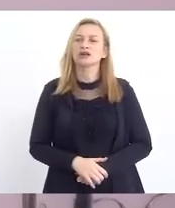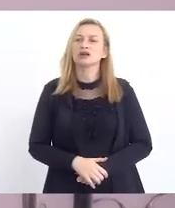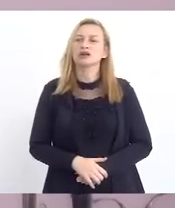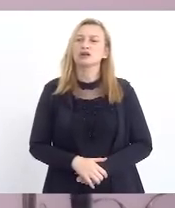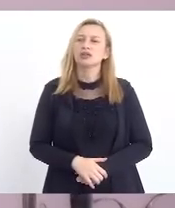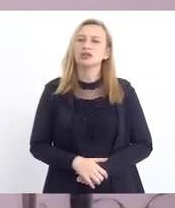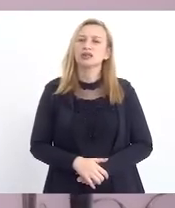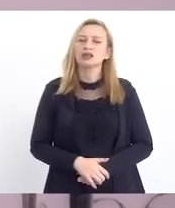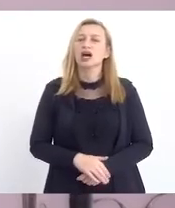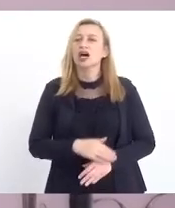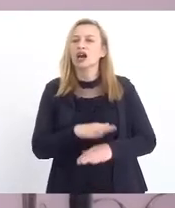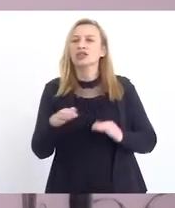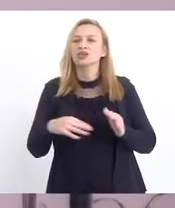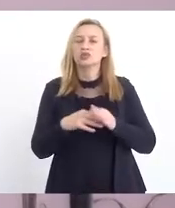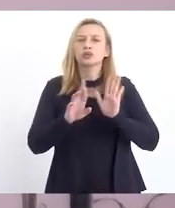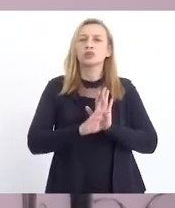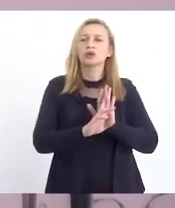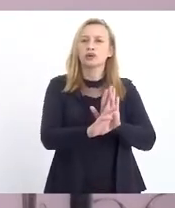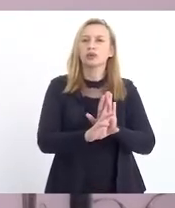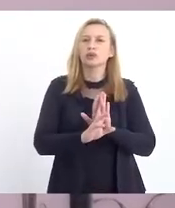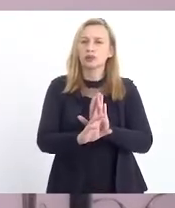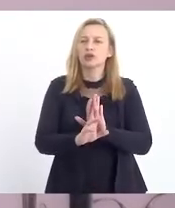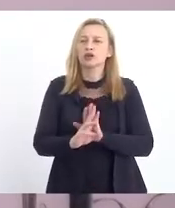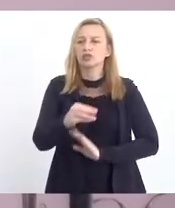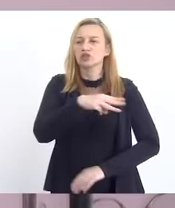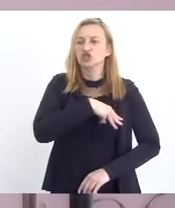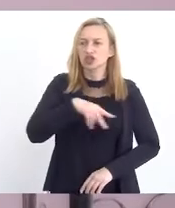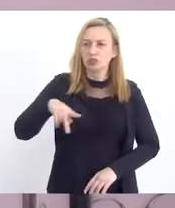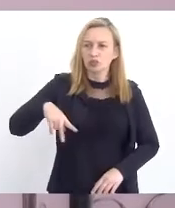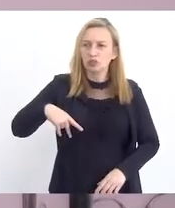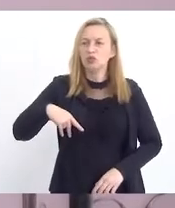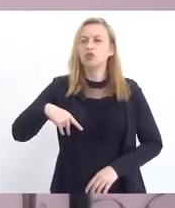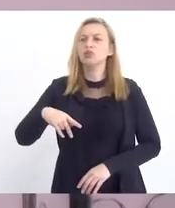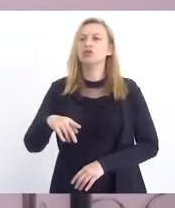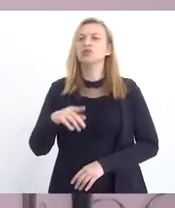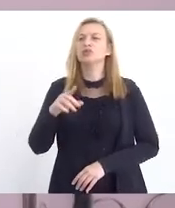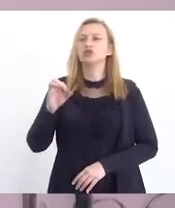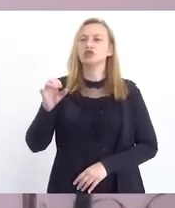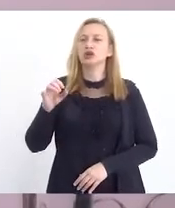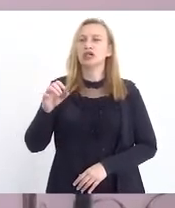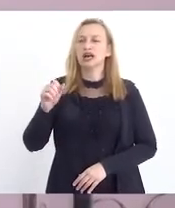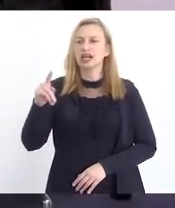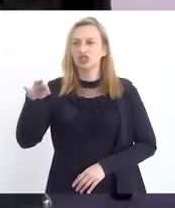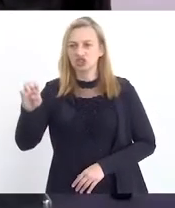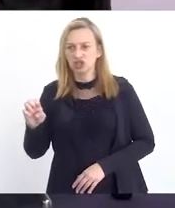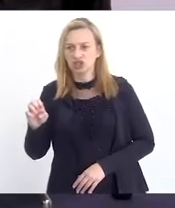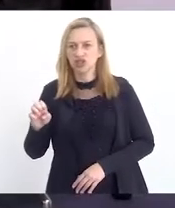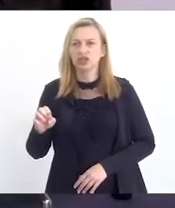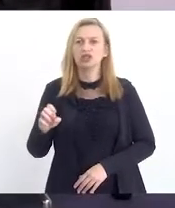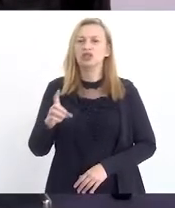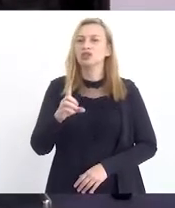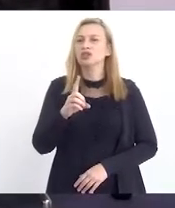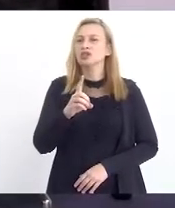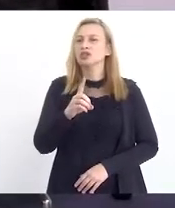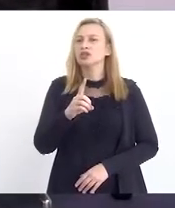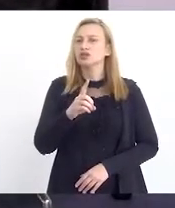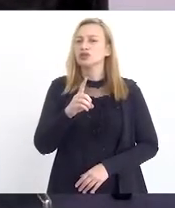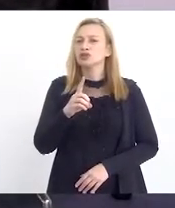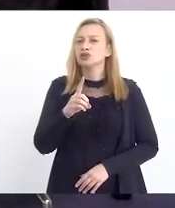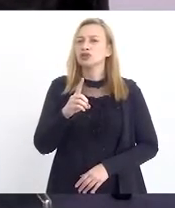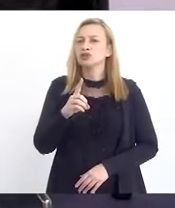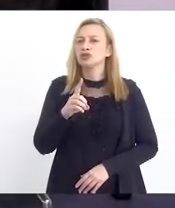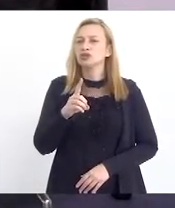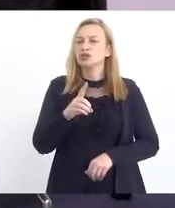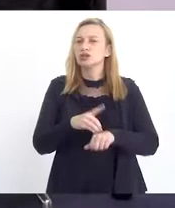senhores representantes do Ministério Público, doutor Zé Alexandre, doutora